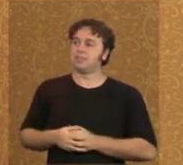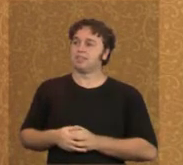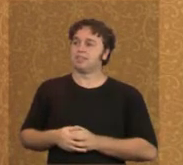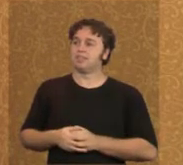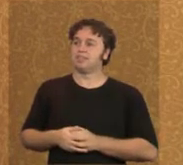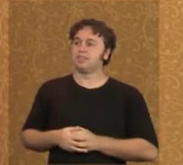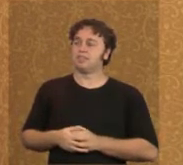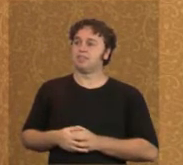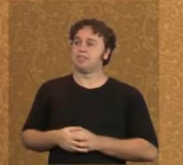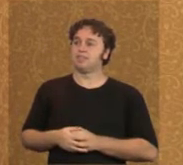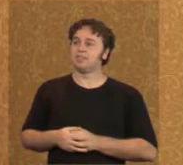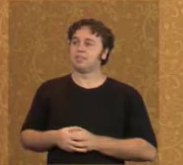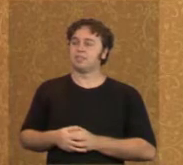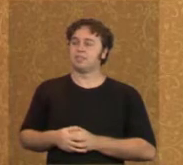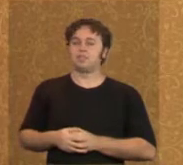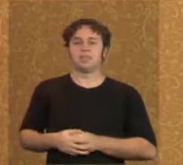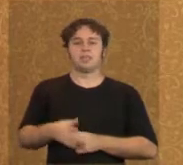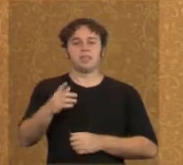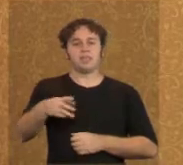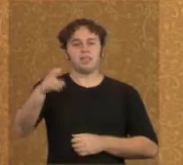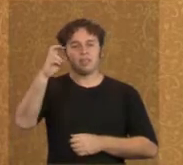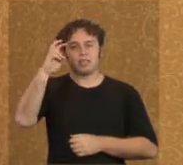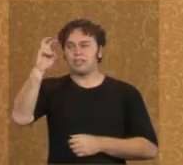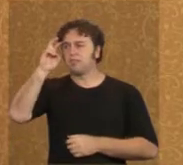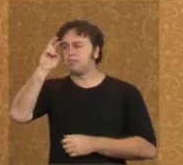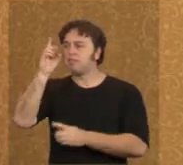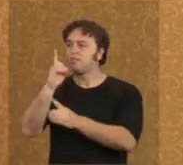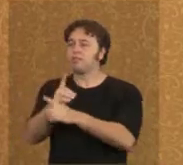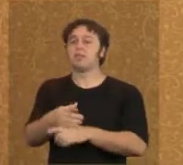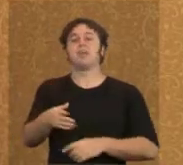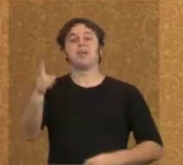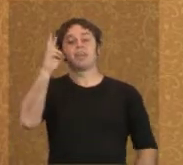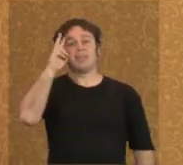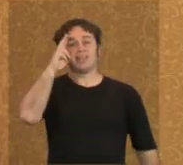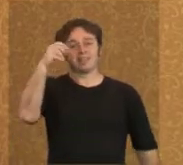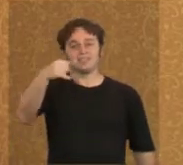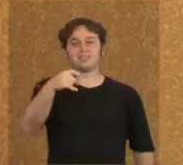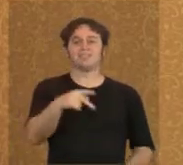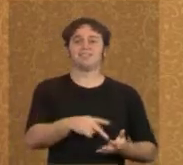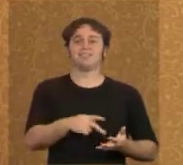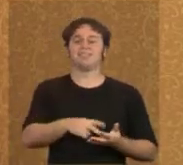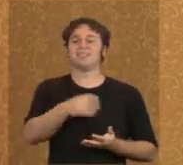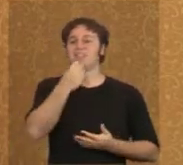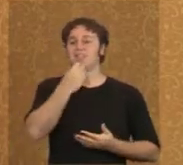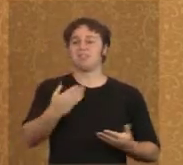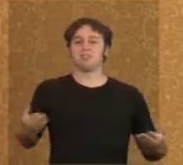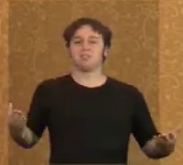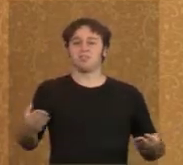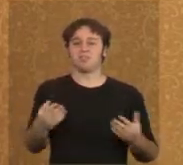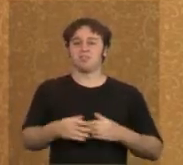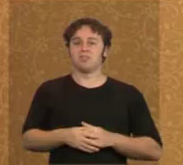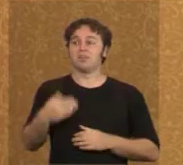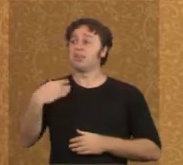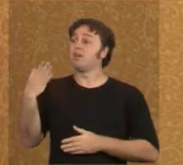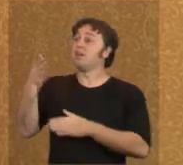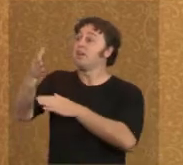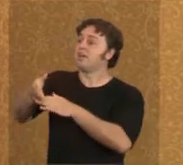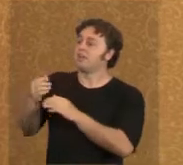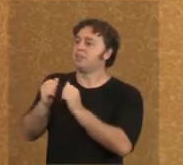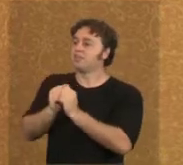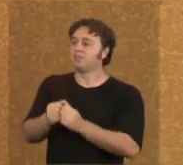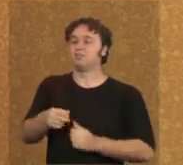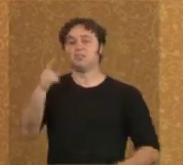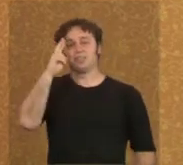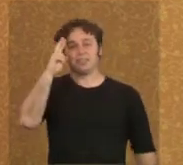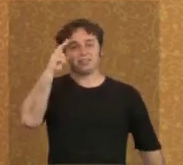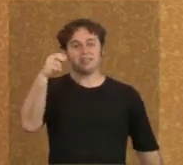viu? Lembra? Quinta-feira? Deixa eu ver. Quinta... Ah, sim, é verdade, que bacana. Eu fui no estúdio com você, lembra?